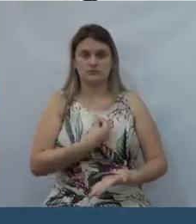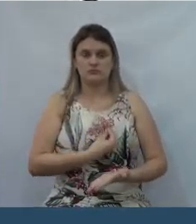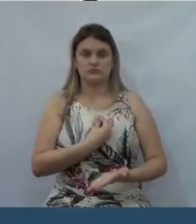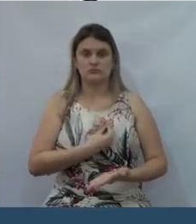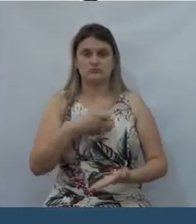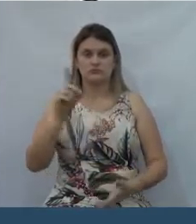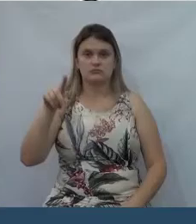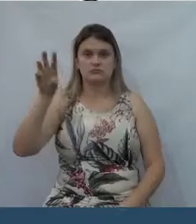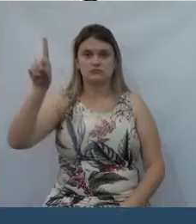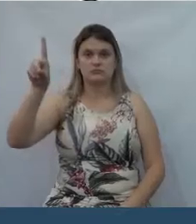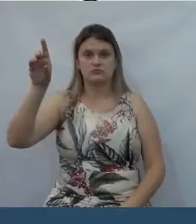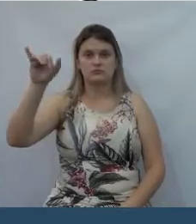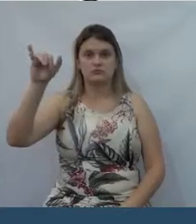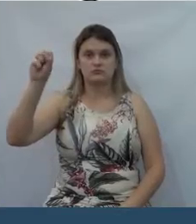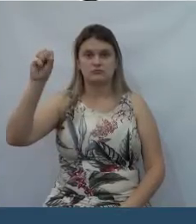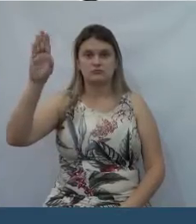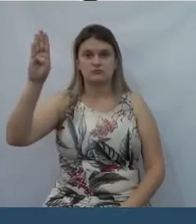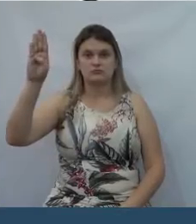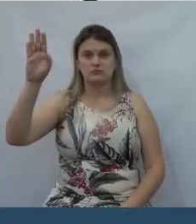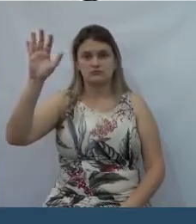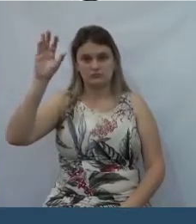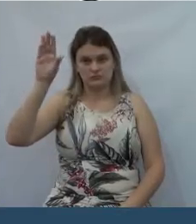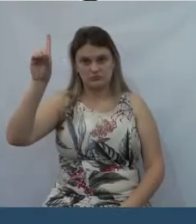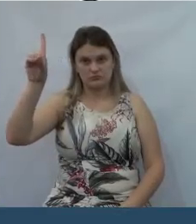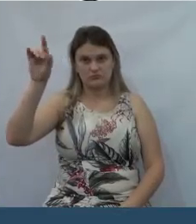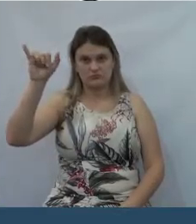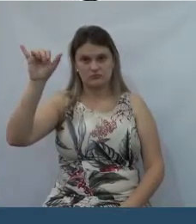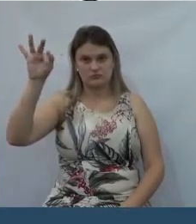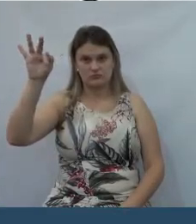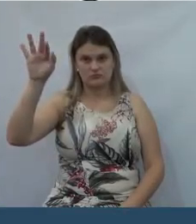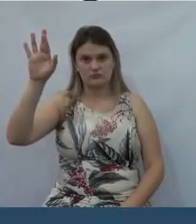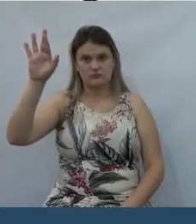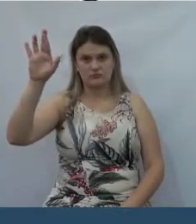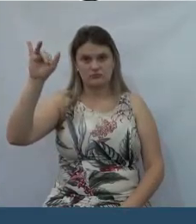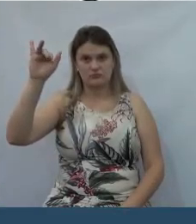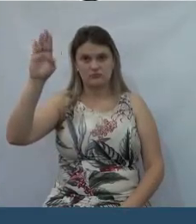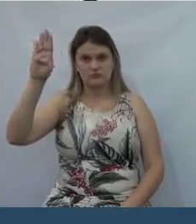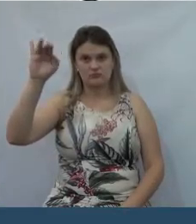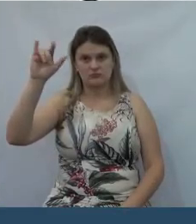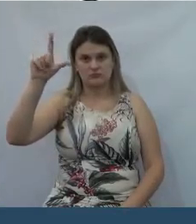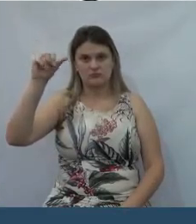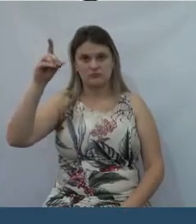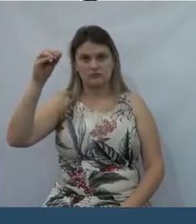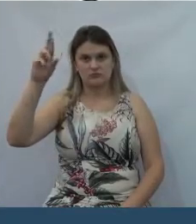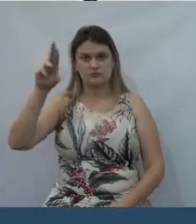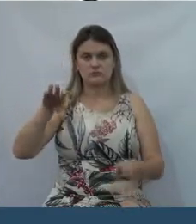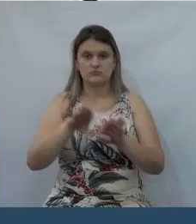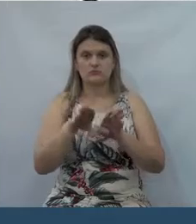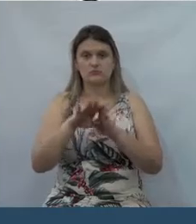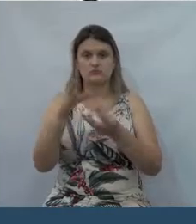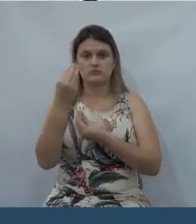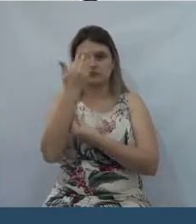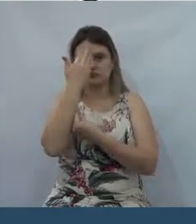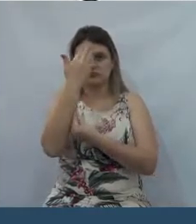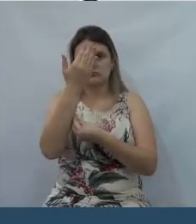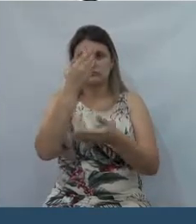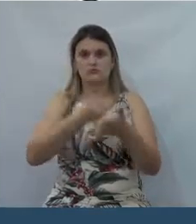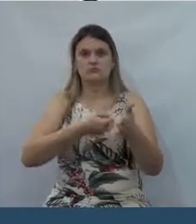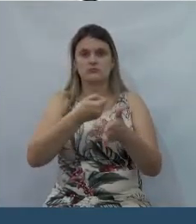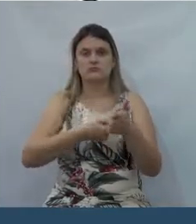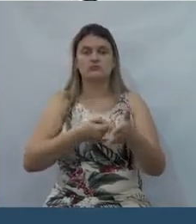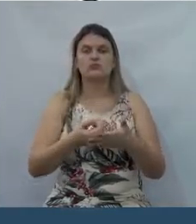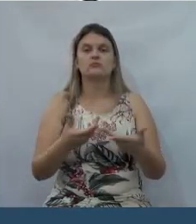o desfibrilador eletrônico automático. E agradecendo à corporação pela sua